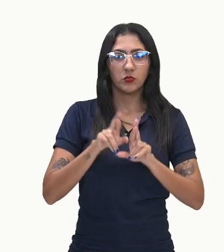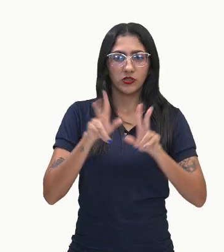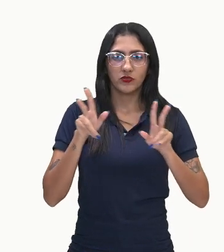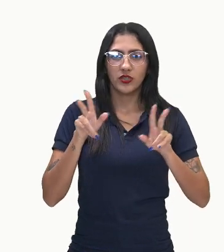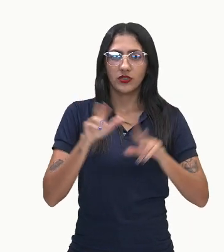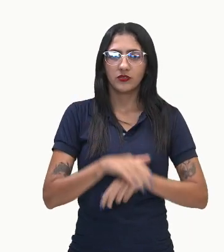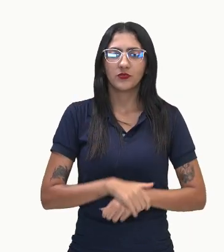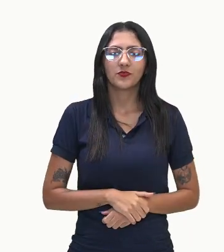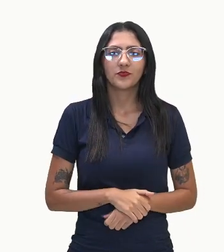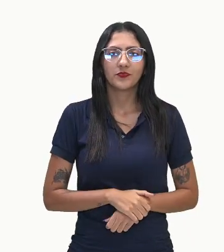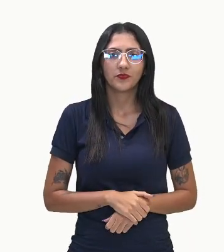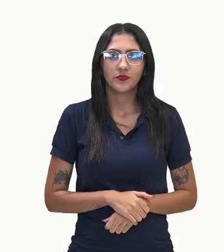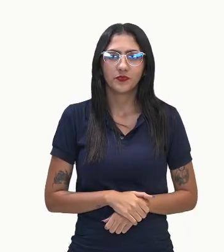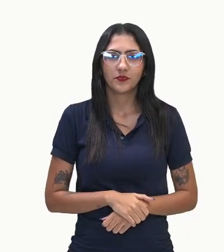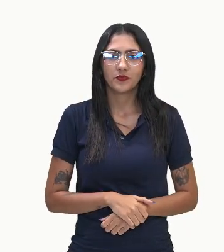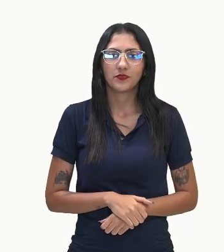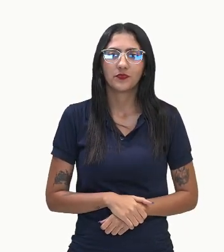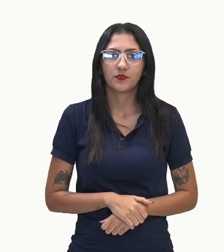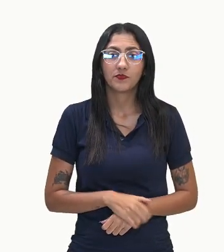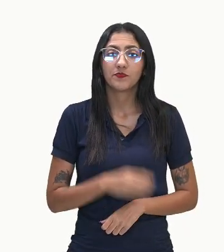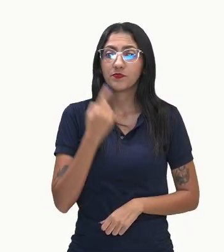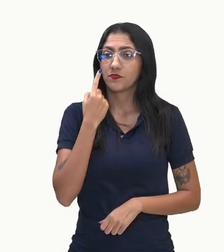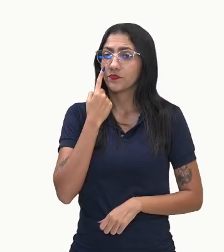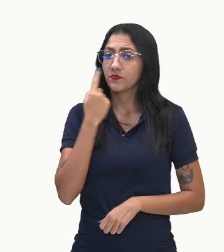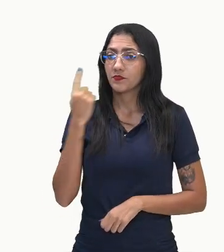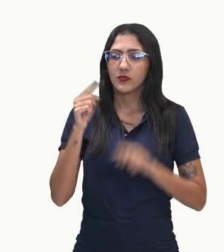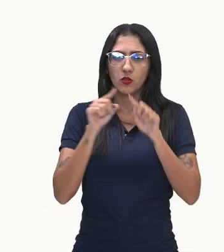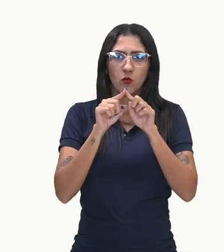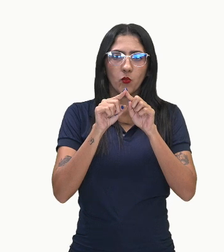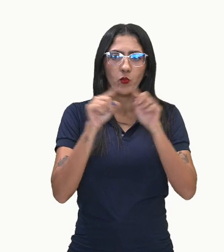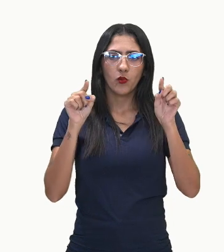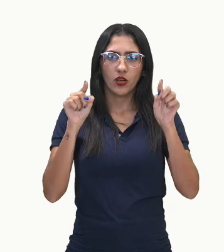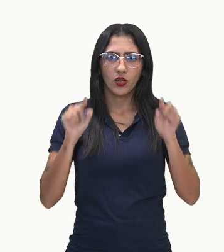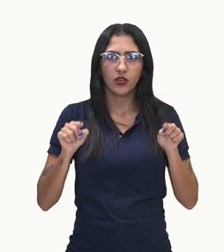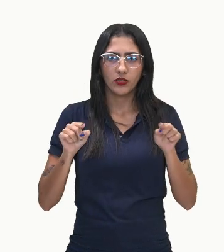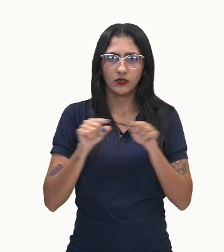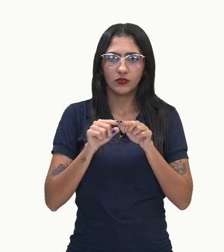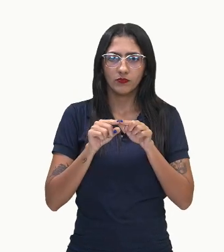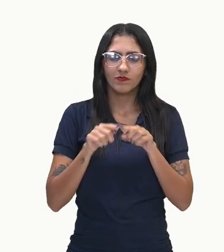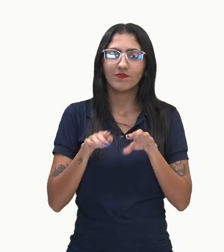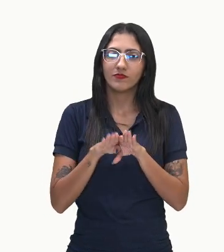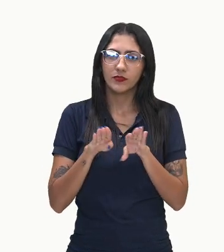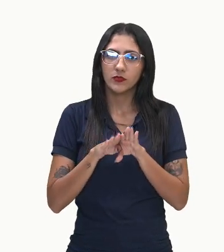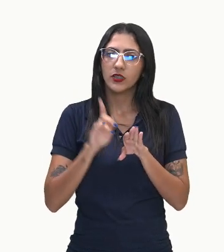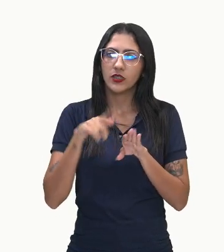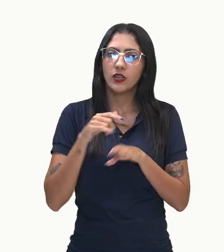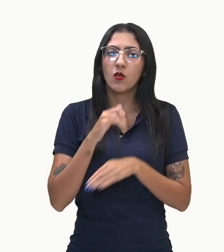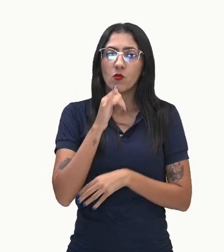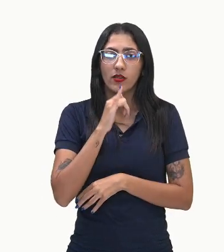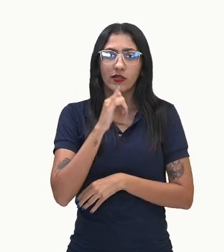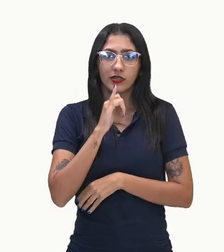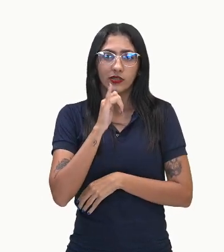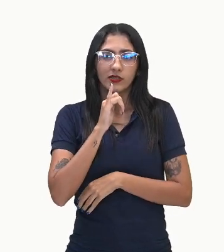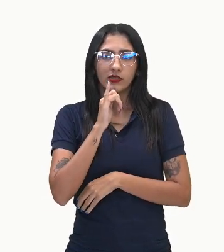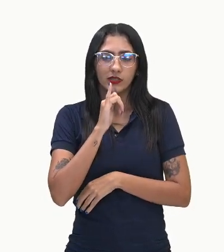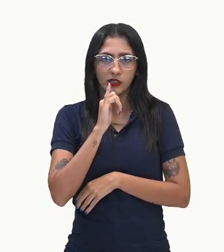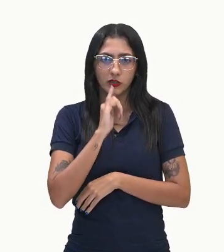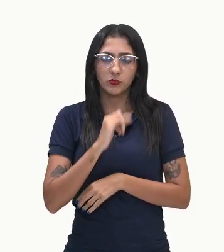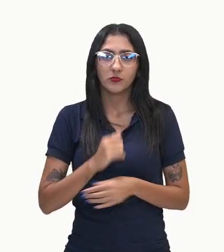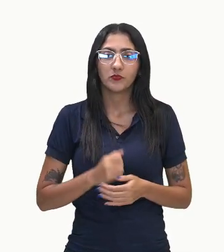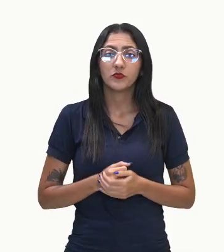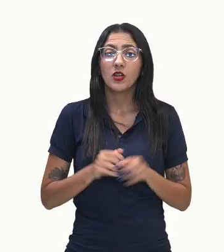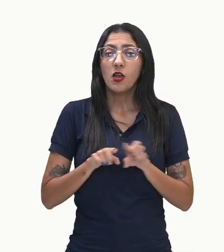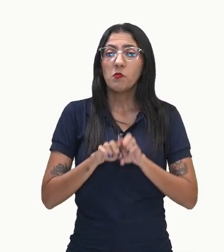graus. O quadrado também é um exemplo de paralelogramo,